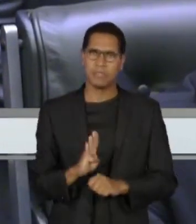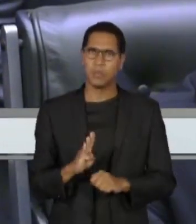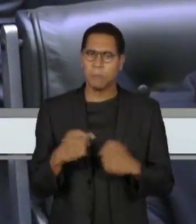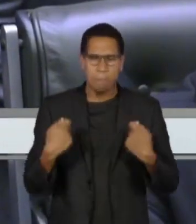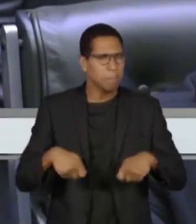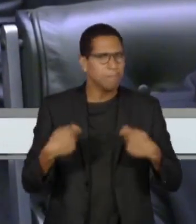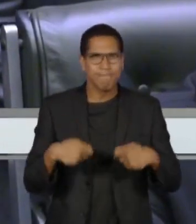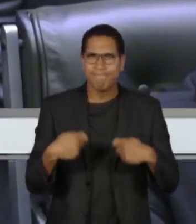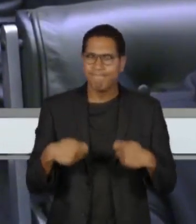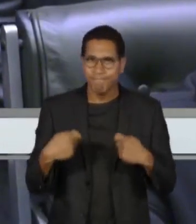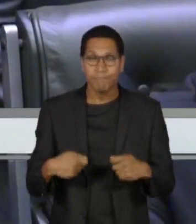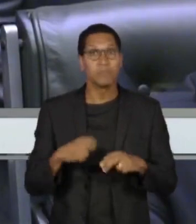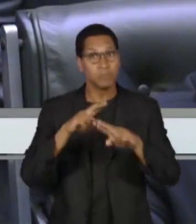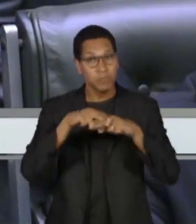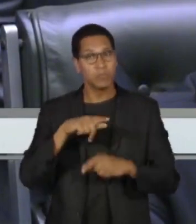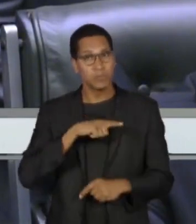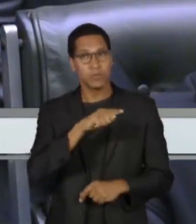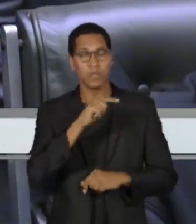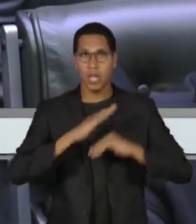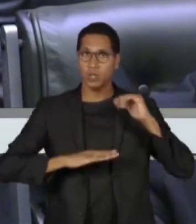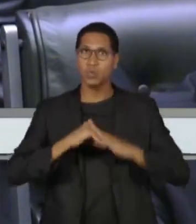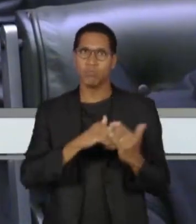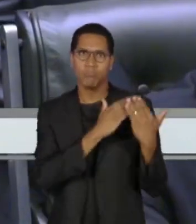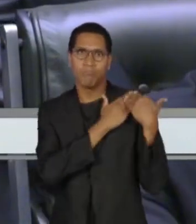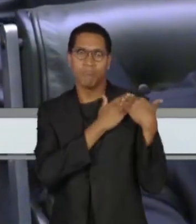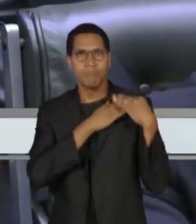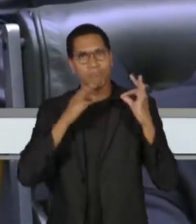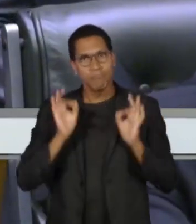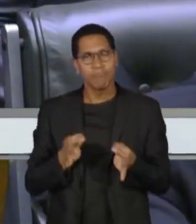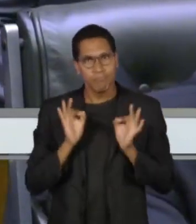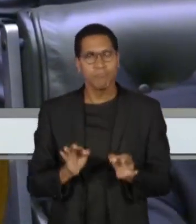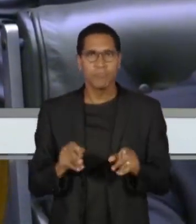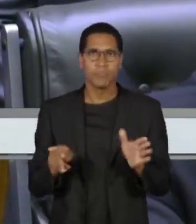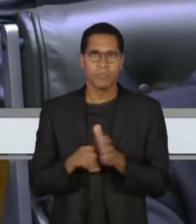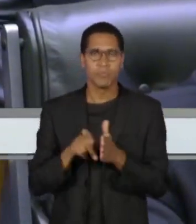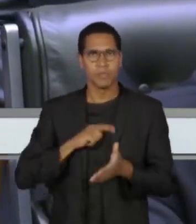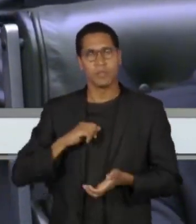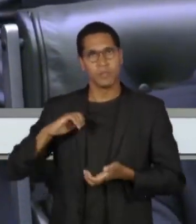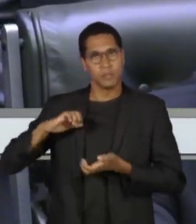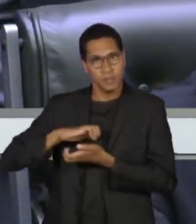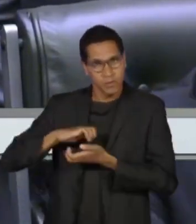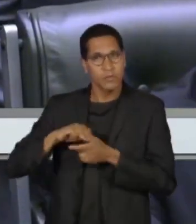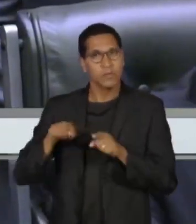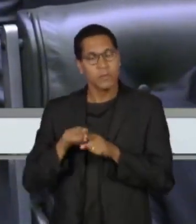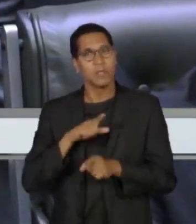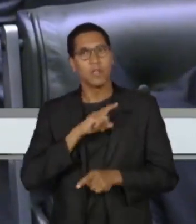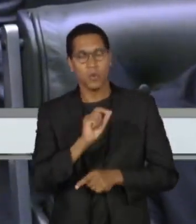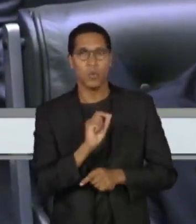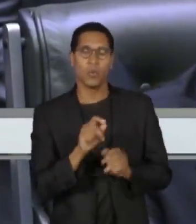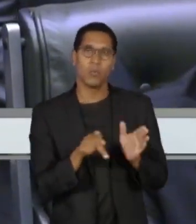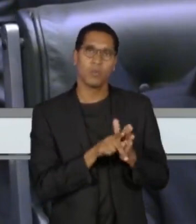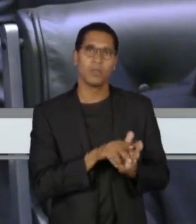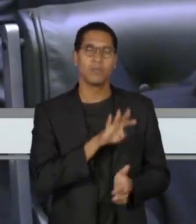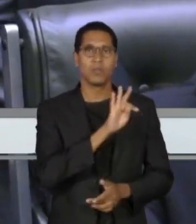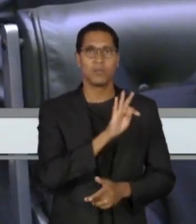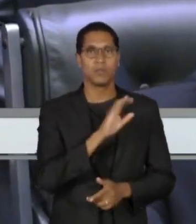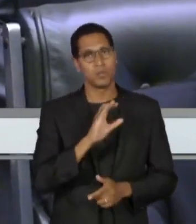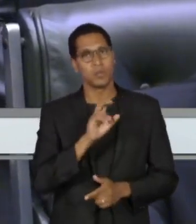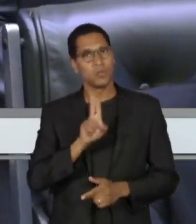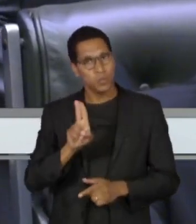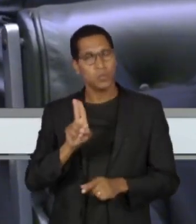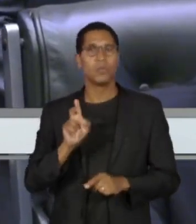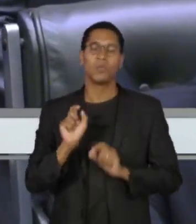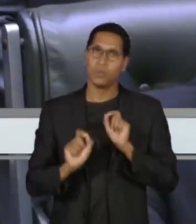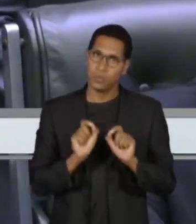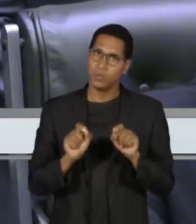atitude extremamente responsável do Supremo Tribunal Federal e do Tribunal de Contas da União frente às situações que